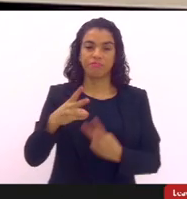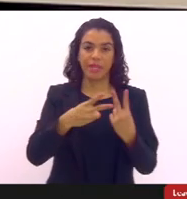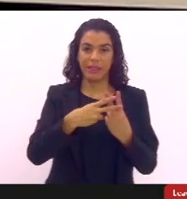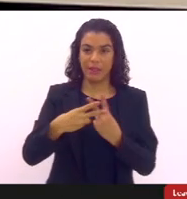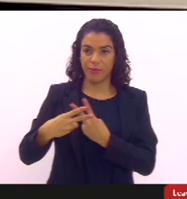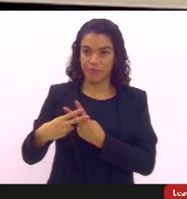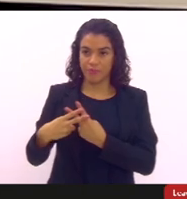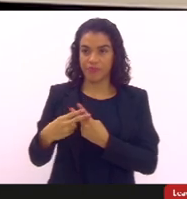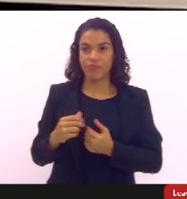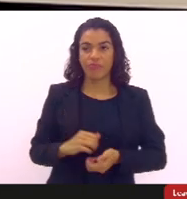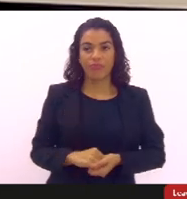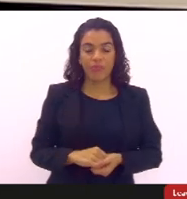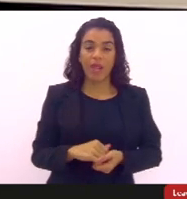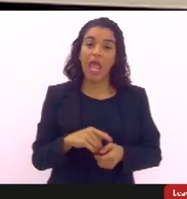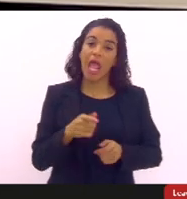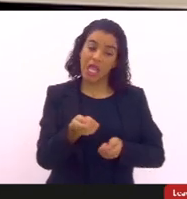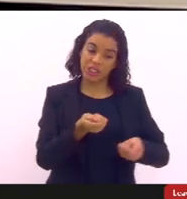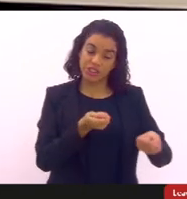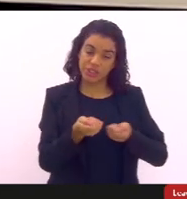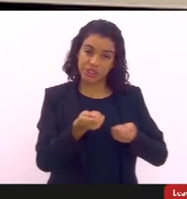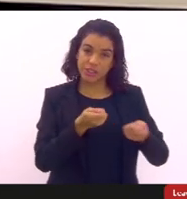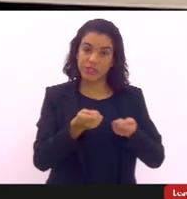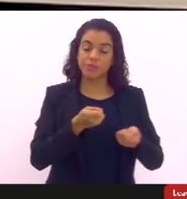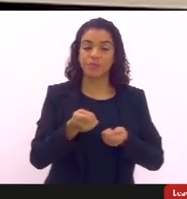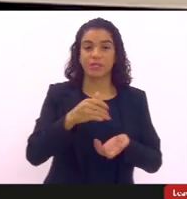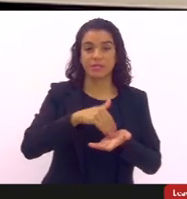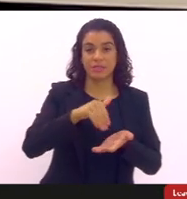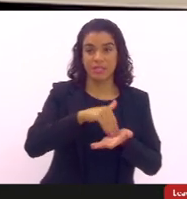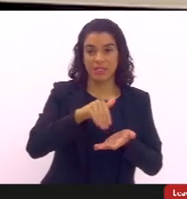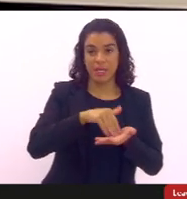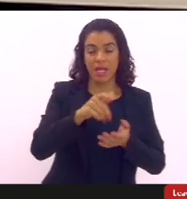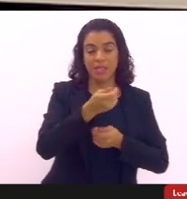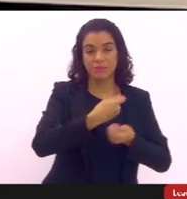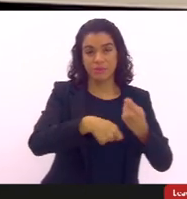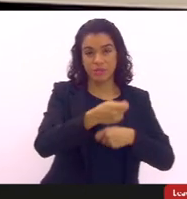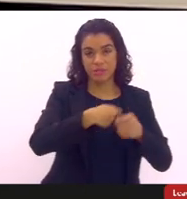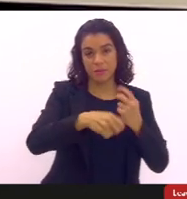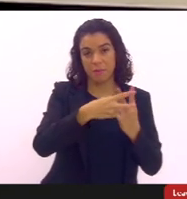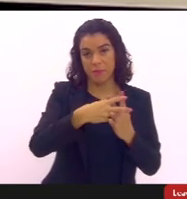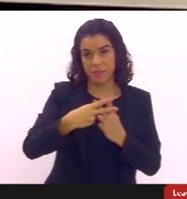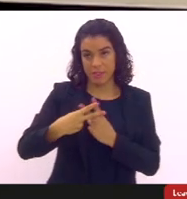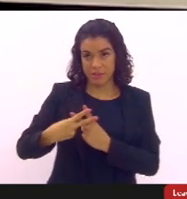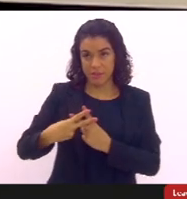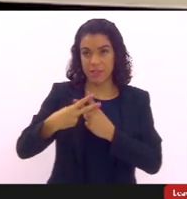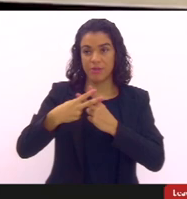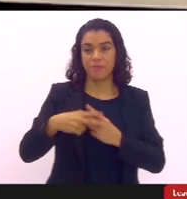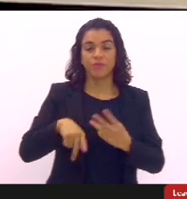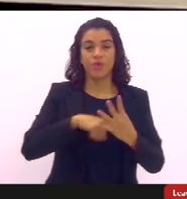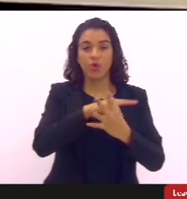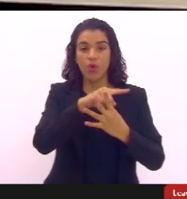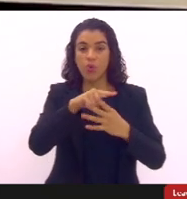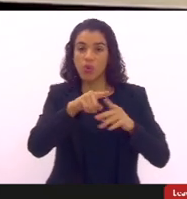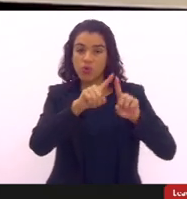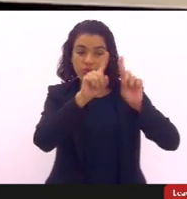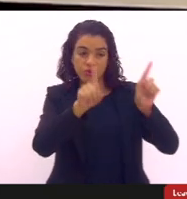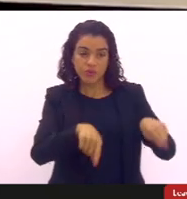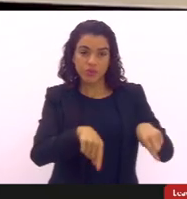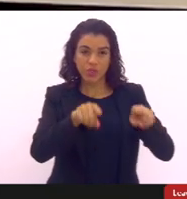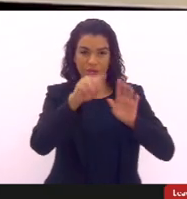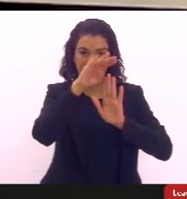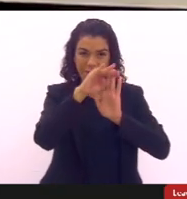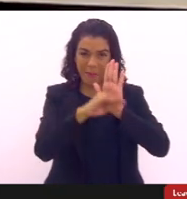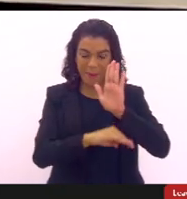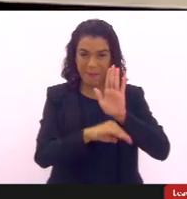tradicionalmente gerido pela Secretaria de Estado de Saúde, Estado de Administração Penitenciária. Os quadros técnicos da Secretaria de